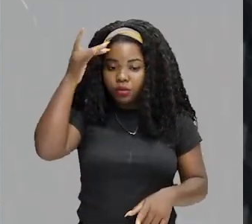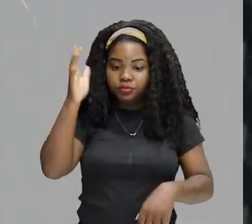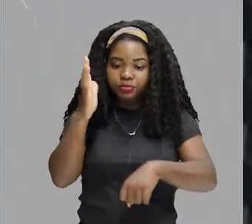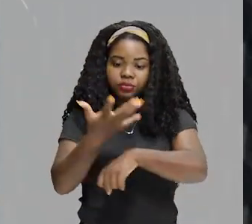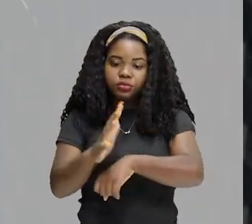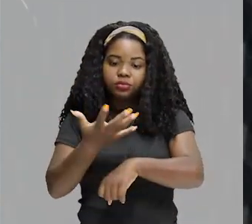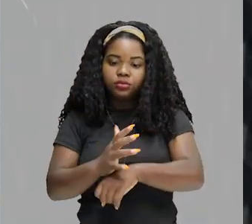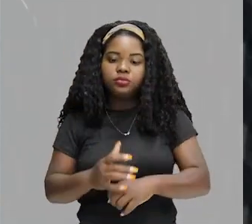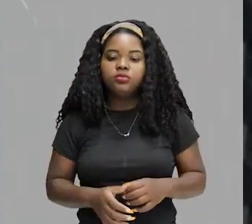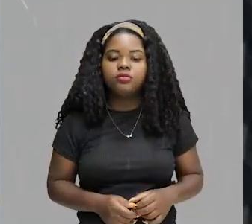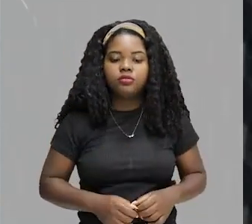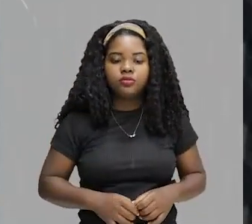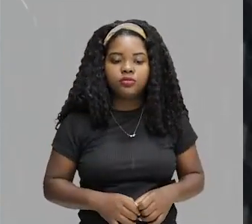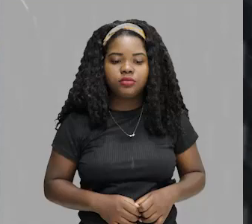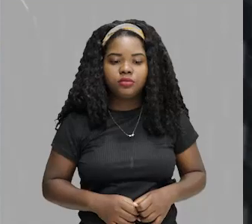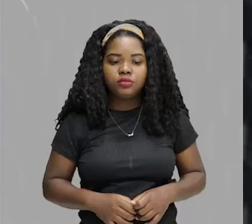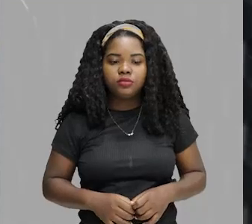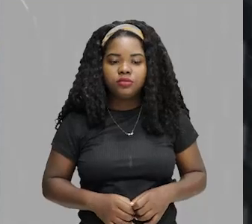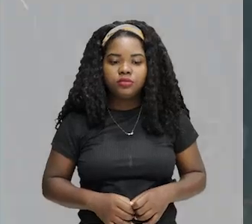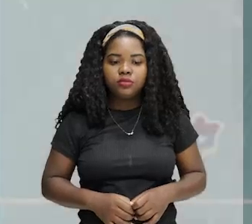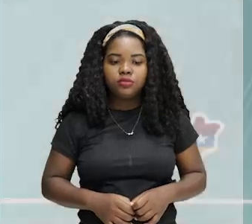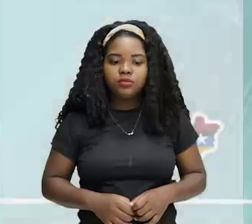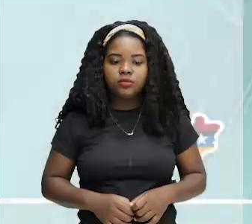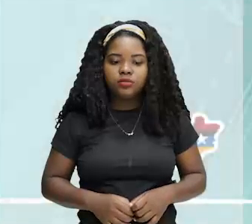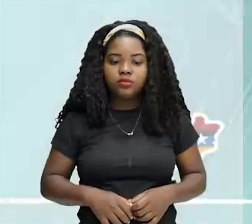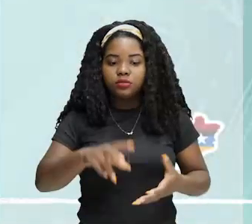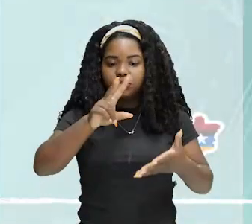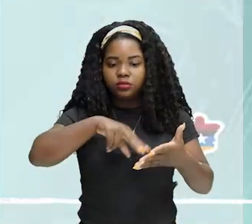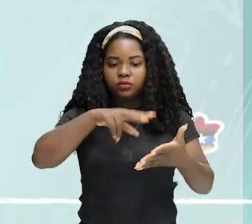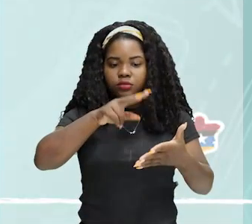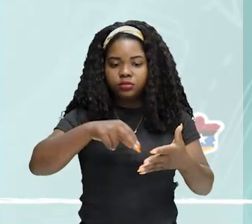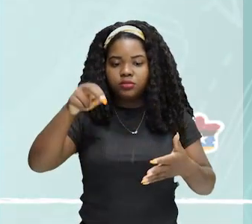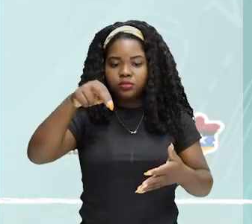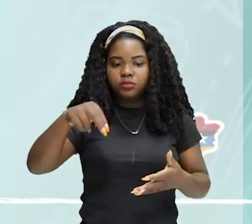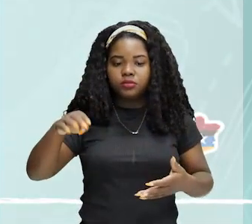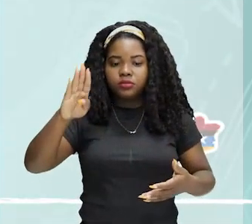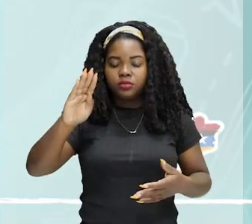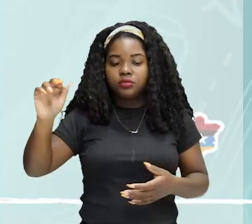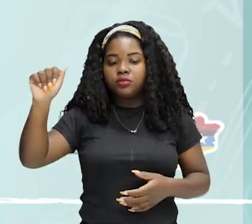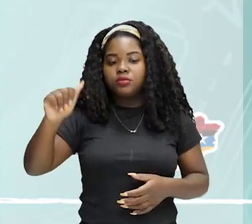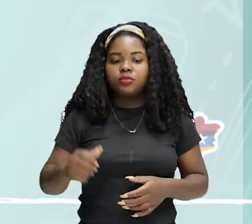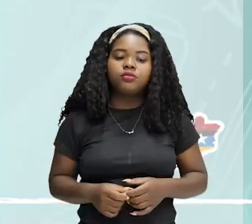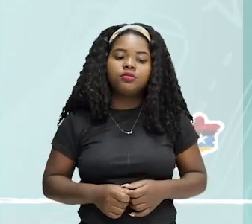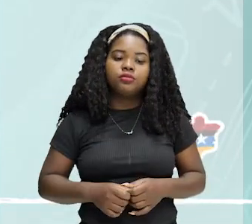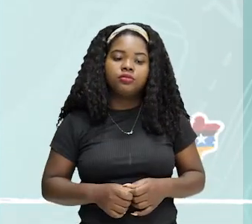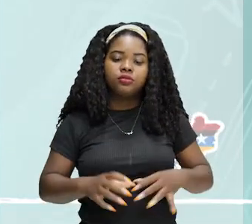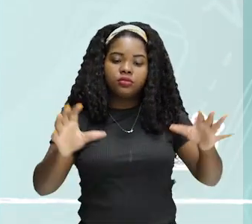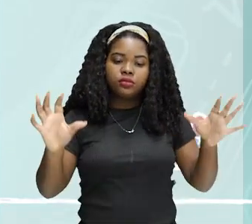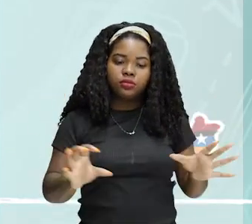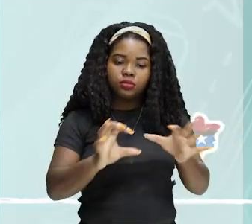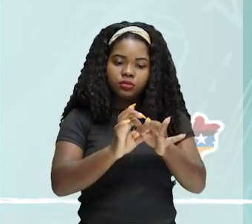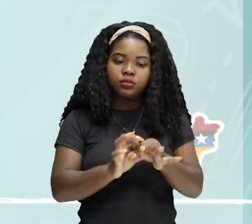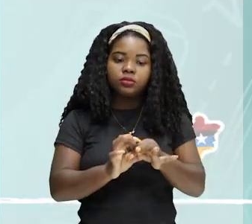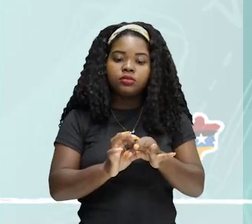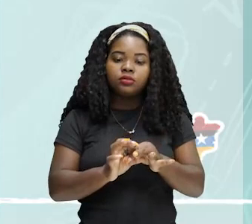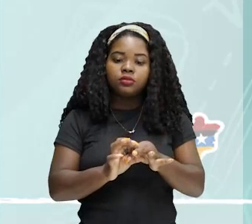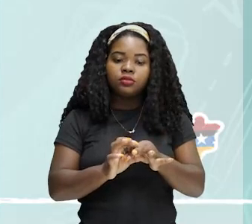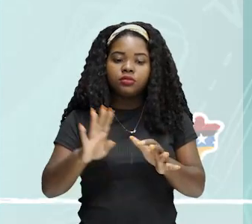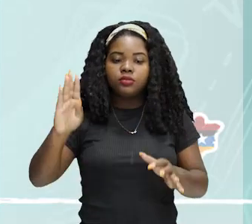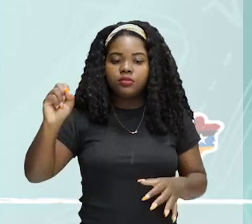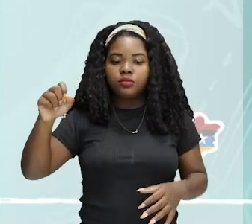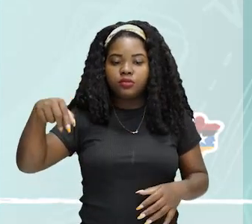praticantes, tá certo? Tá aqui o basquetebol na NBA. A NBA é a maior liga de basquete que existe